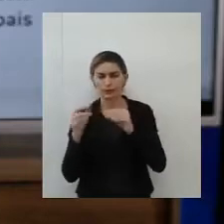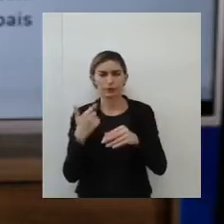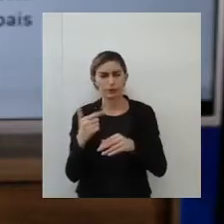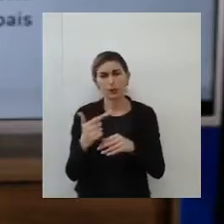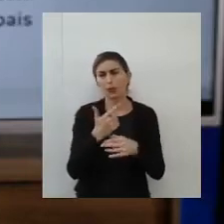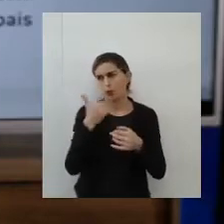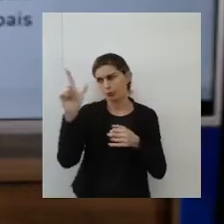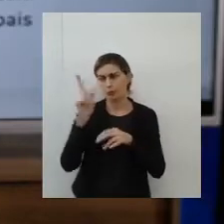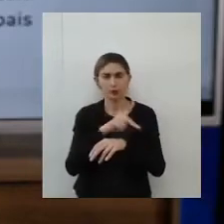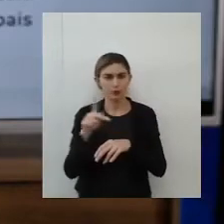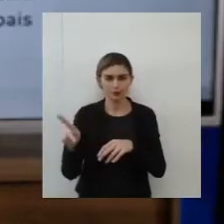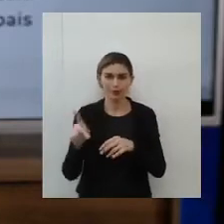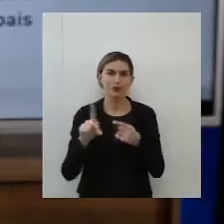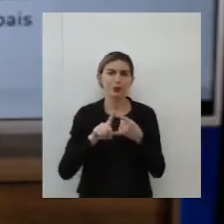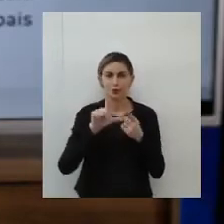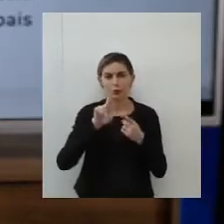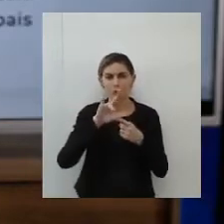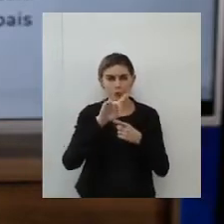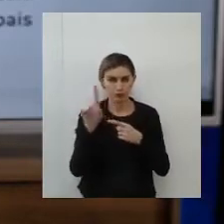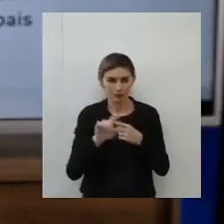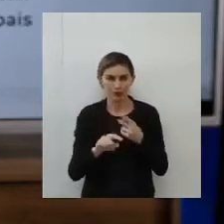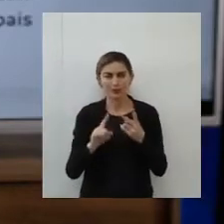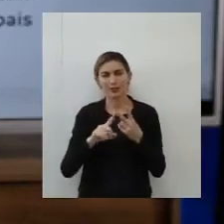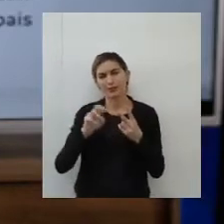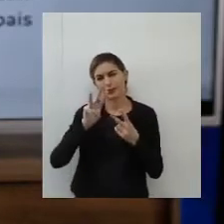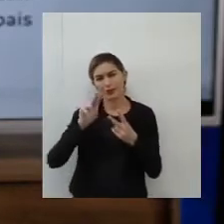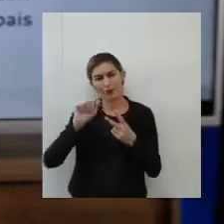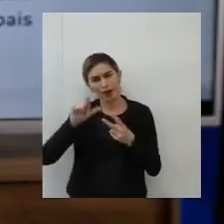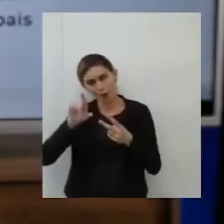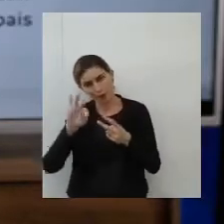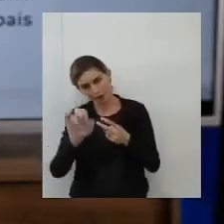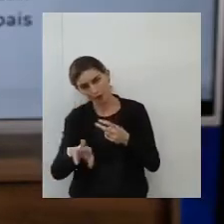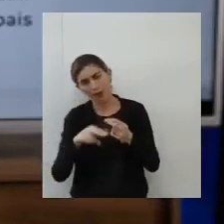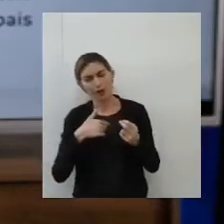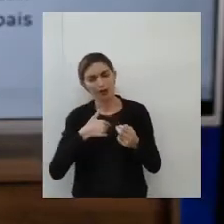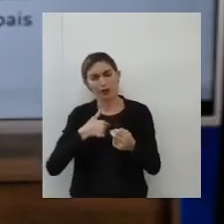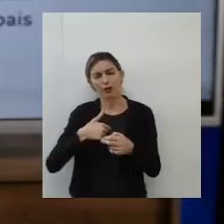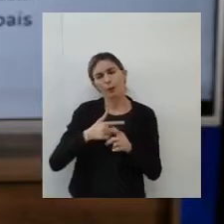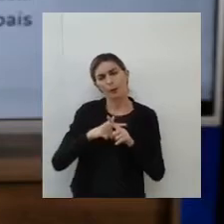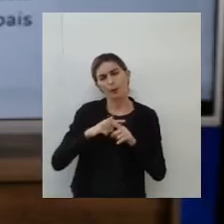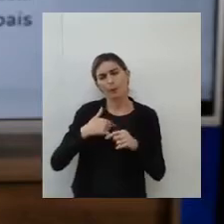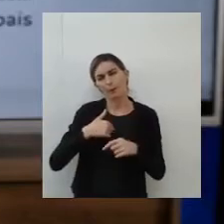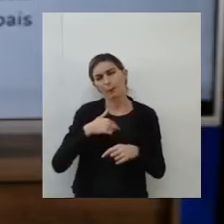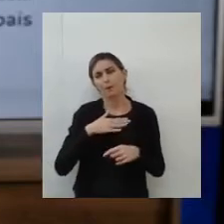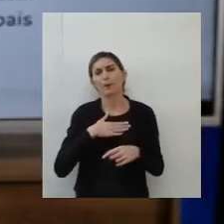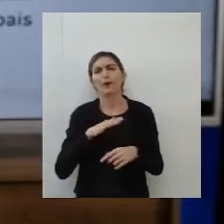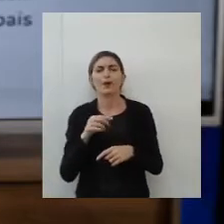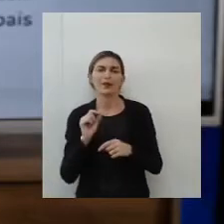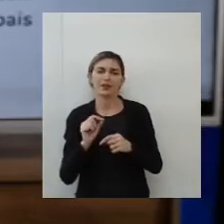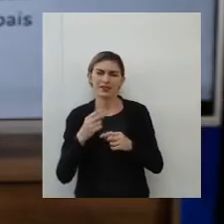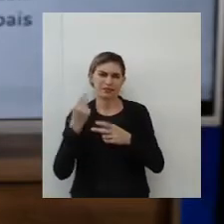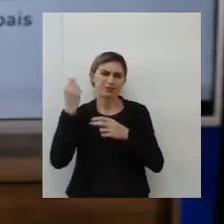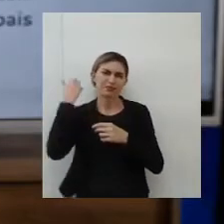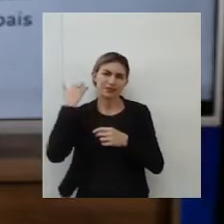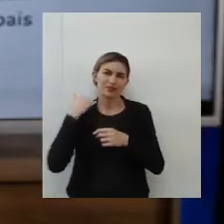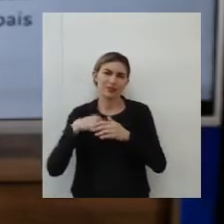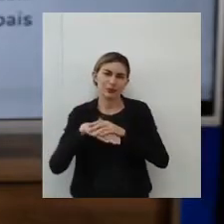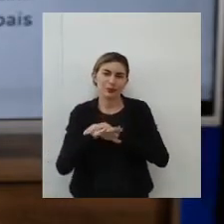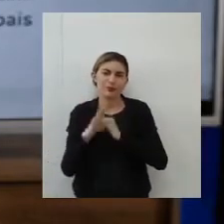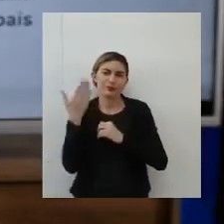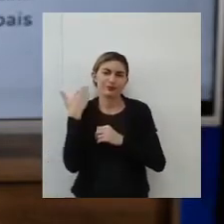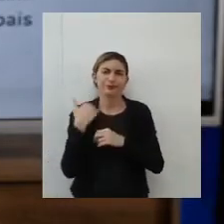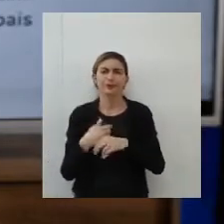dos professores Luiz e do professor Walter. Eu sou um cara mais moda antiga, mas eu te